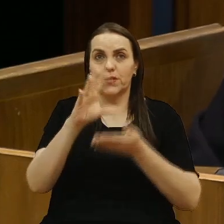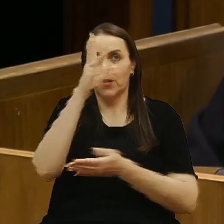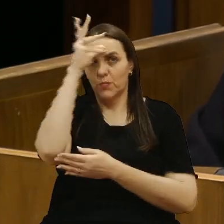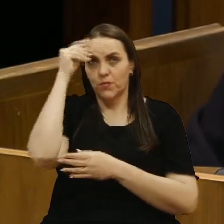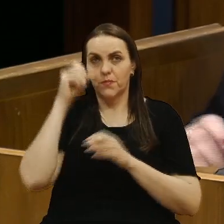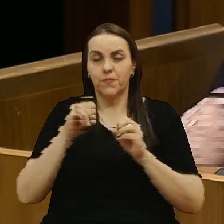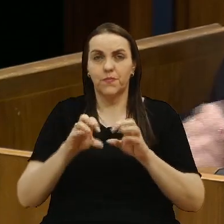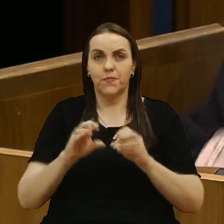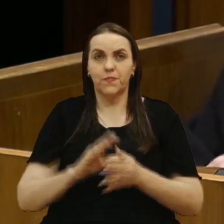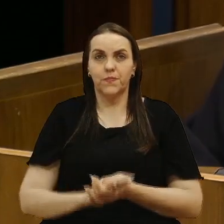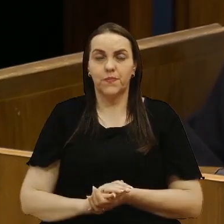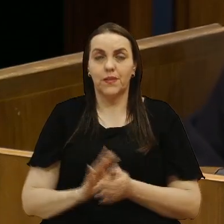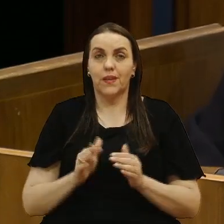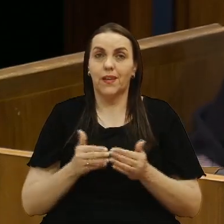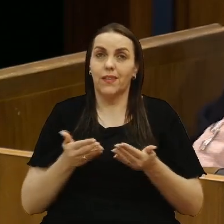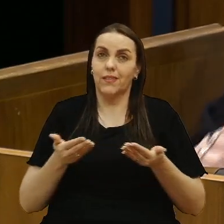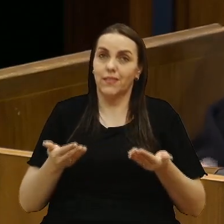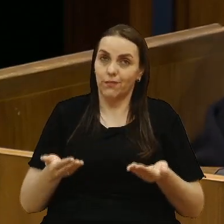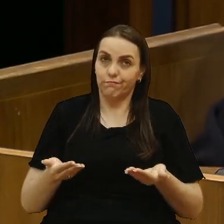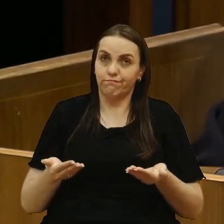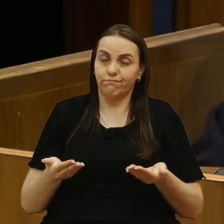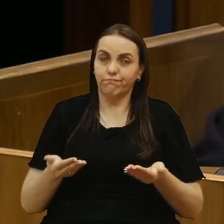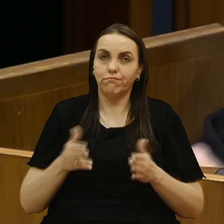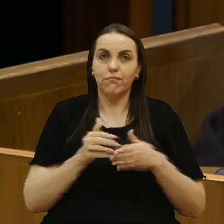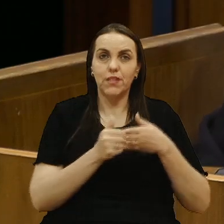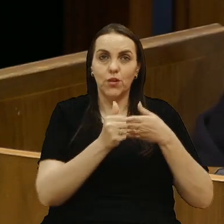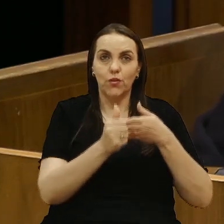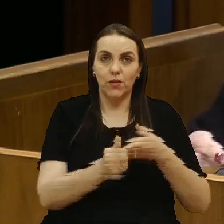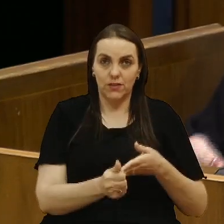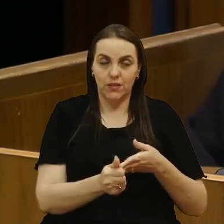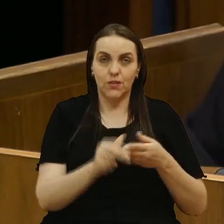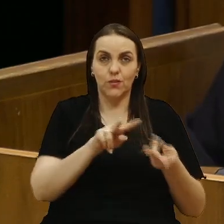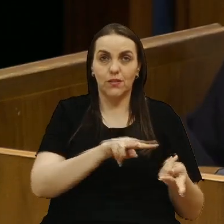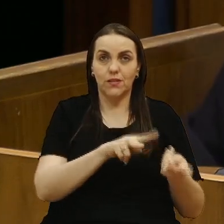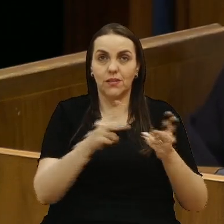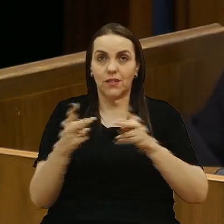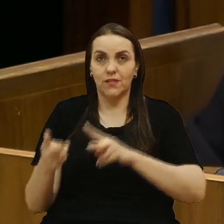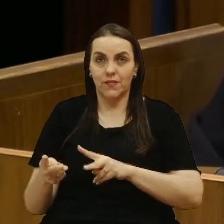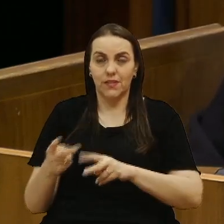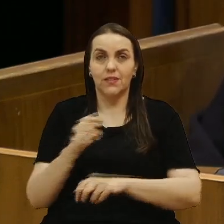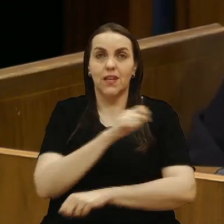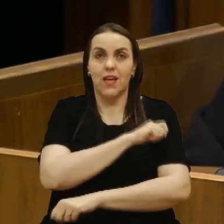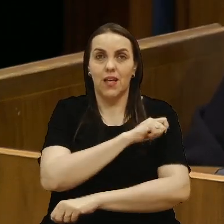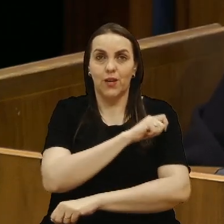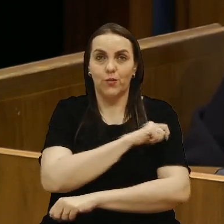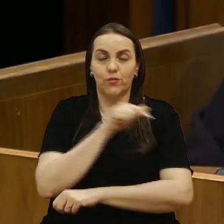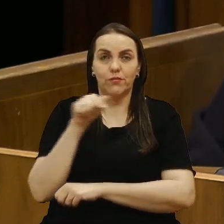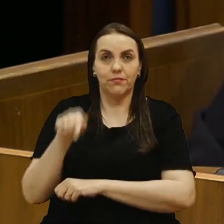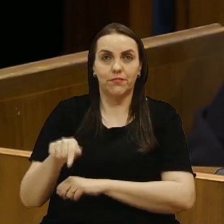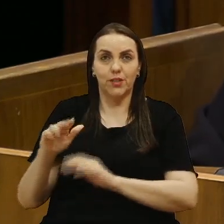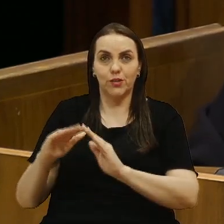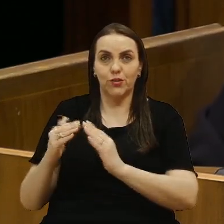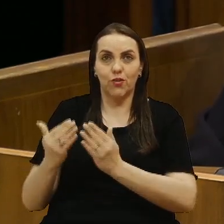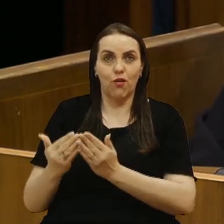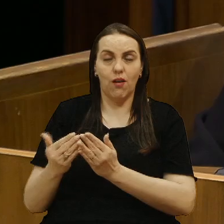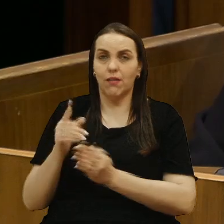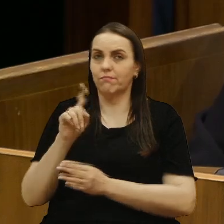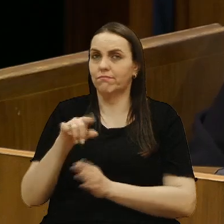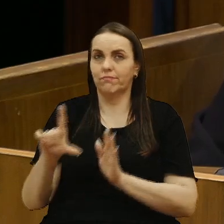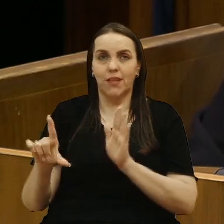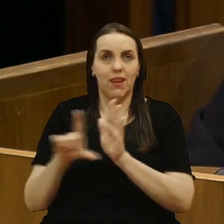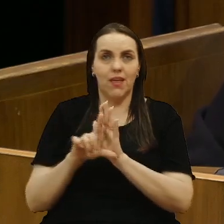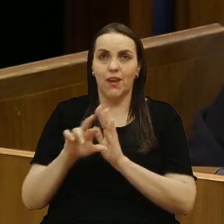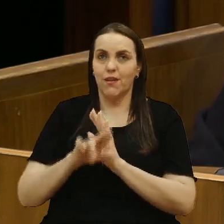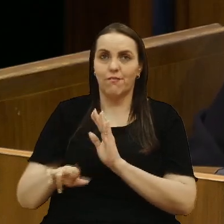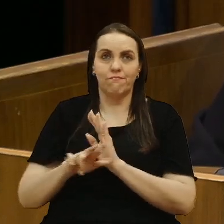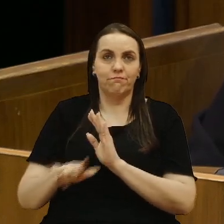Educação. Portanto, a orientação de transferir alunos para esta unidade configura uma